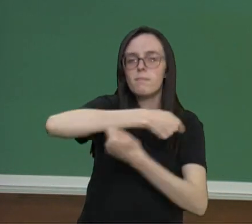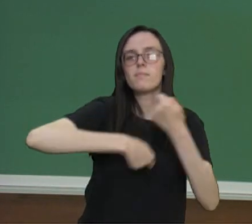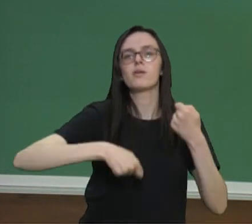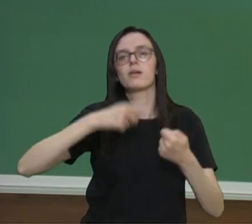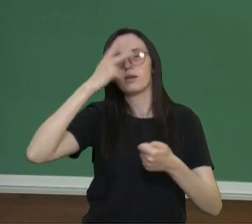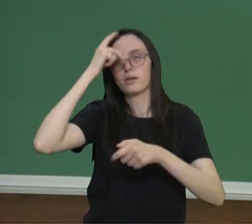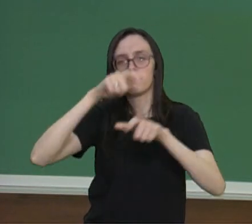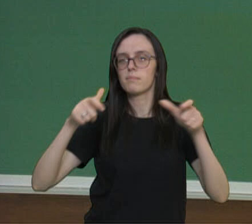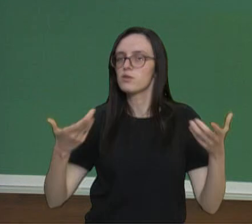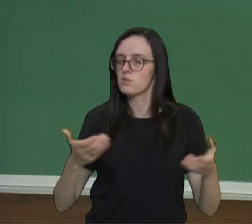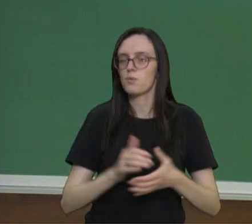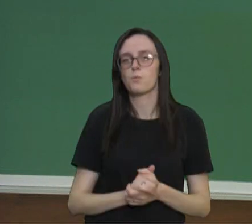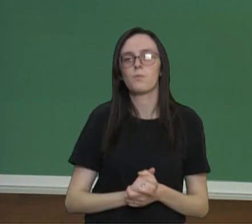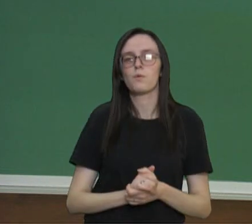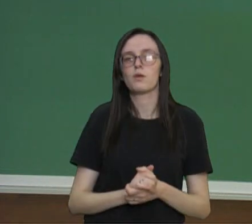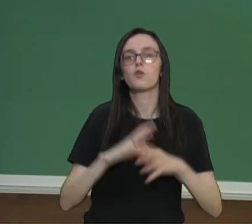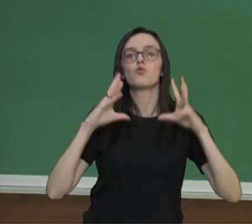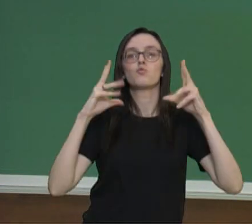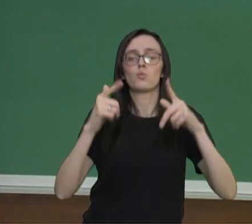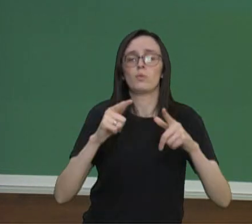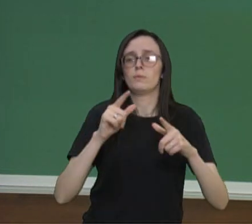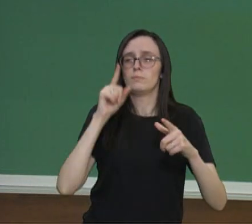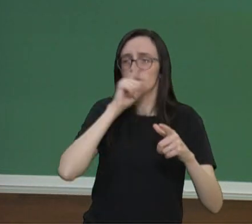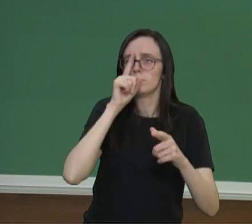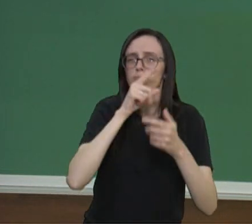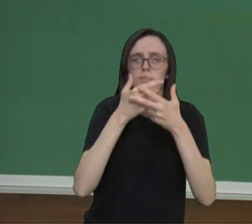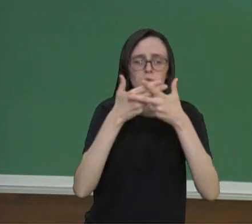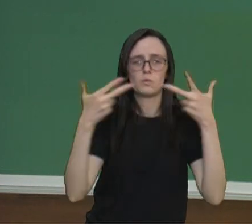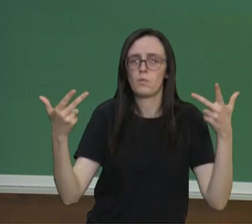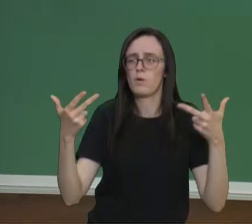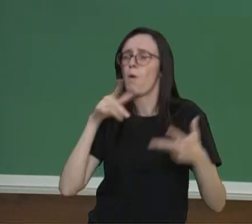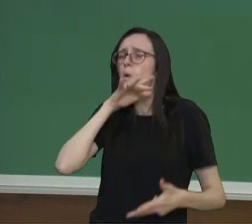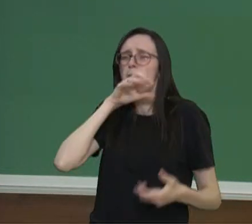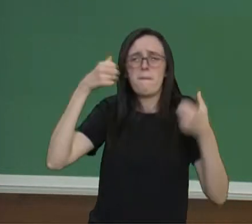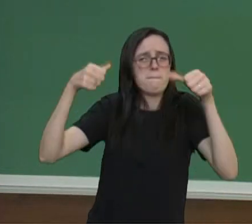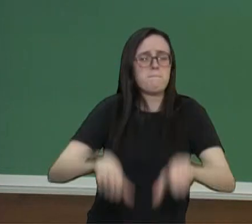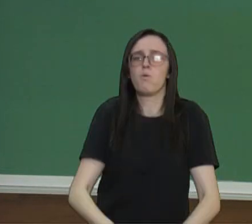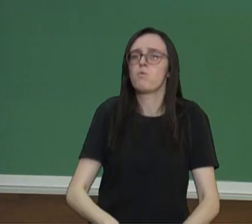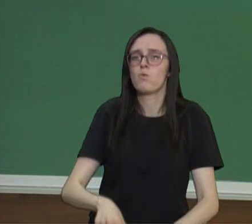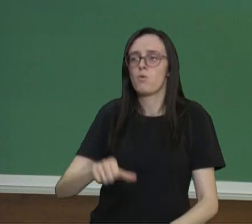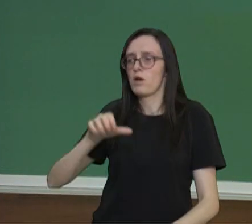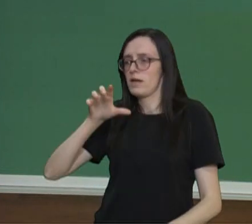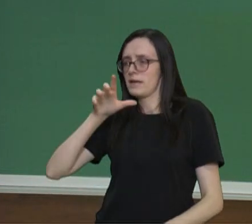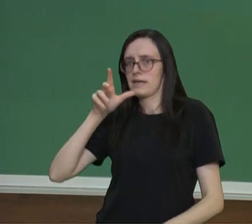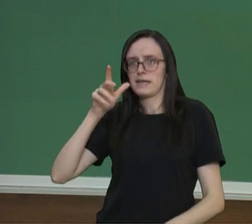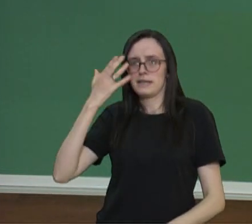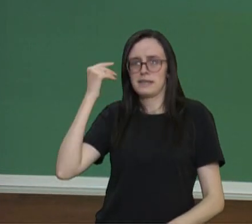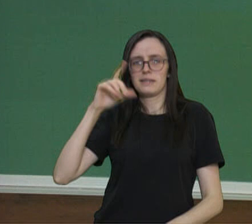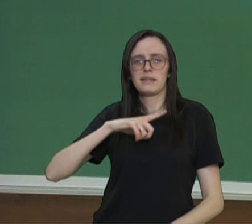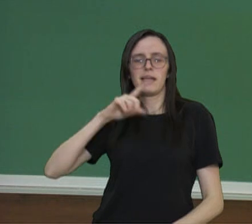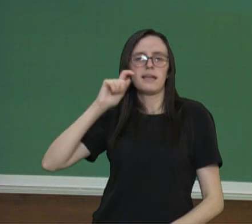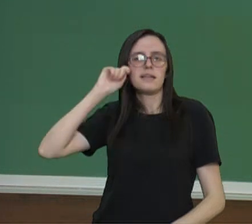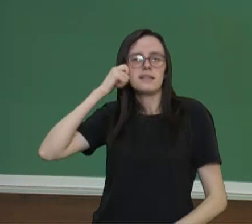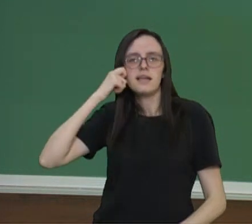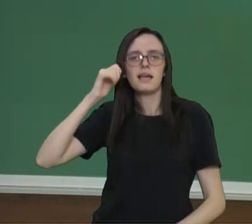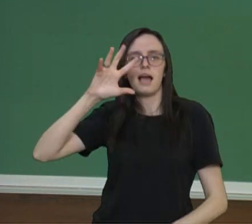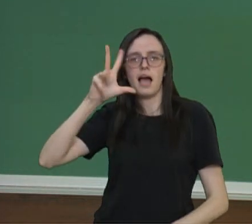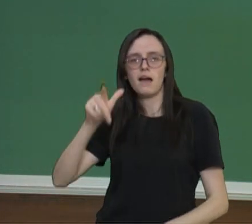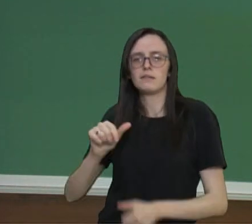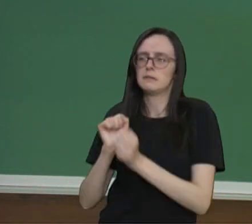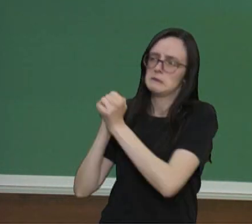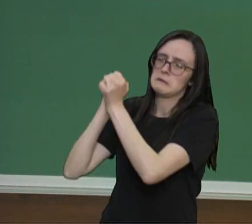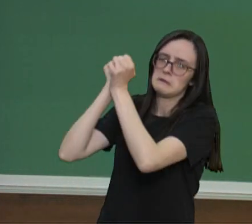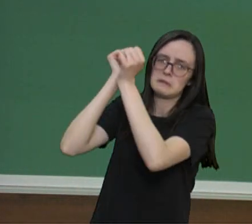de pessoas. Então, todos os danos causados à escravidão, causados à população negra africana, trazidos